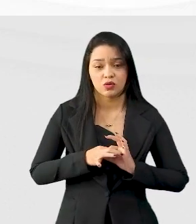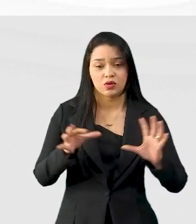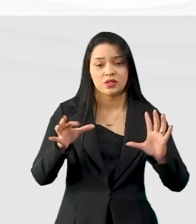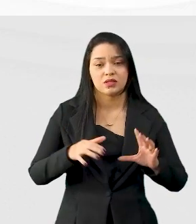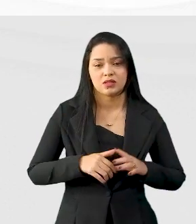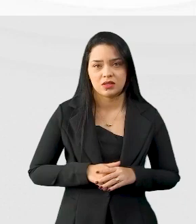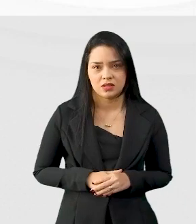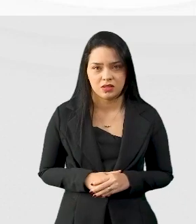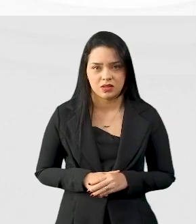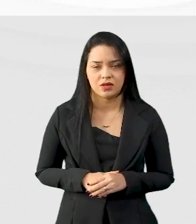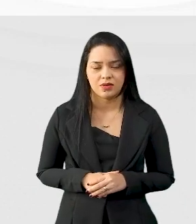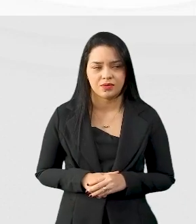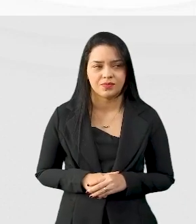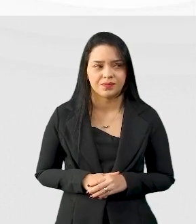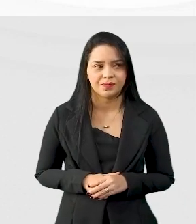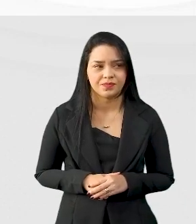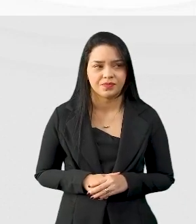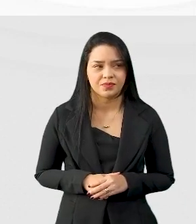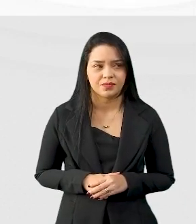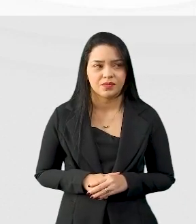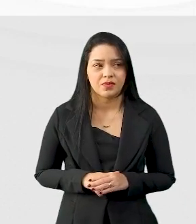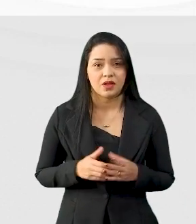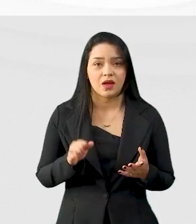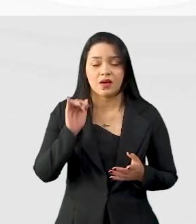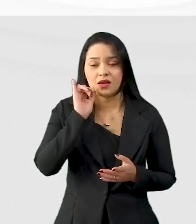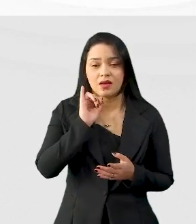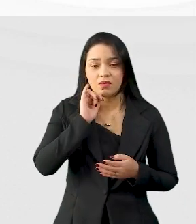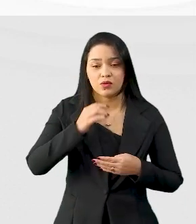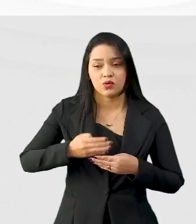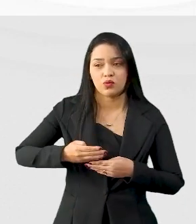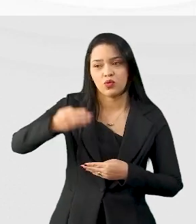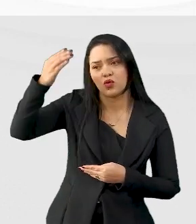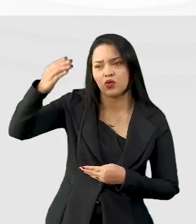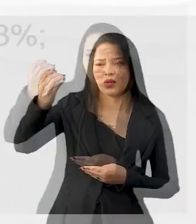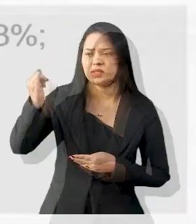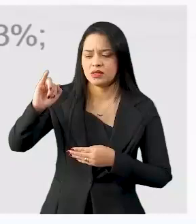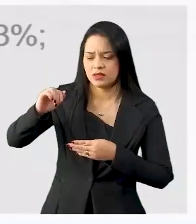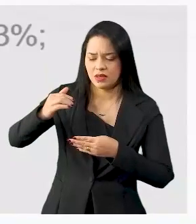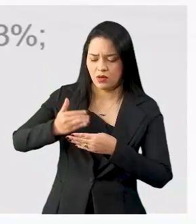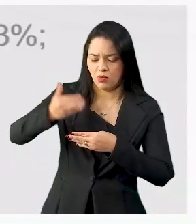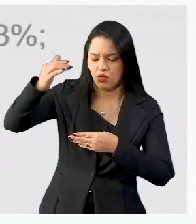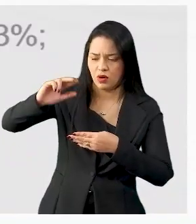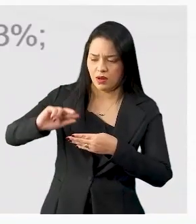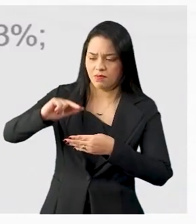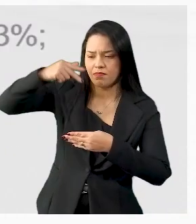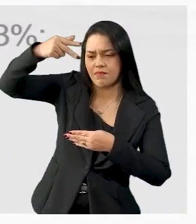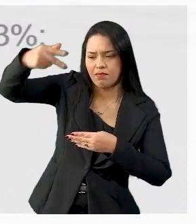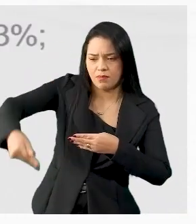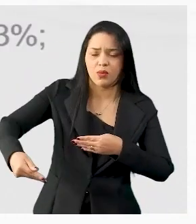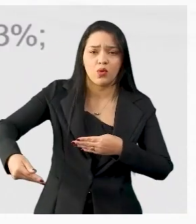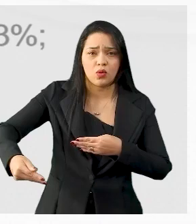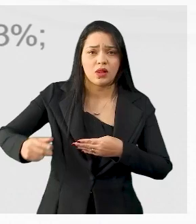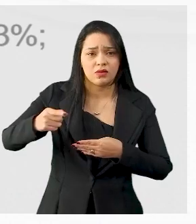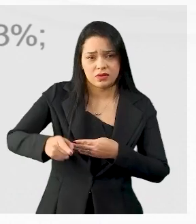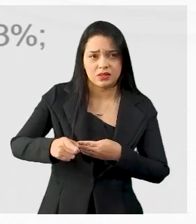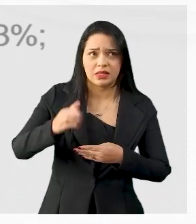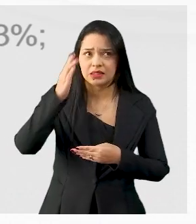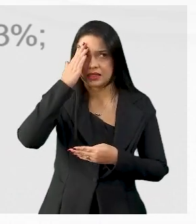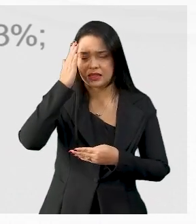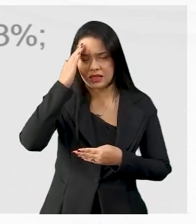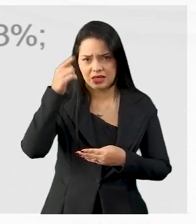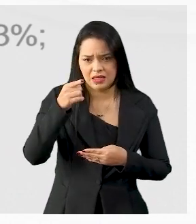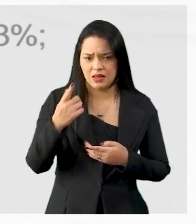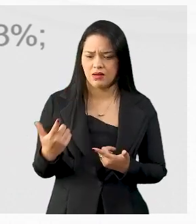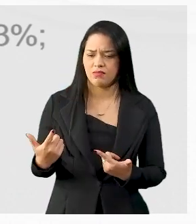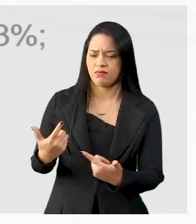nesse mar territorial, tá? É o exemplo do muro da casa. Imagina, se alguém pula o muro da tua casa sem autorização, você vai entender que aquilo é